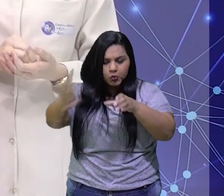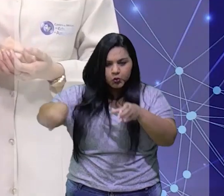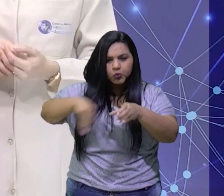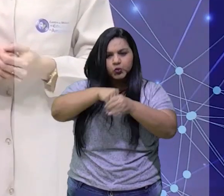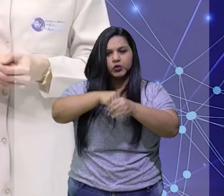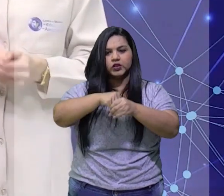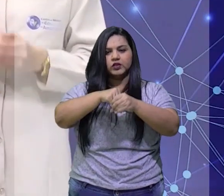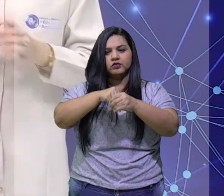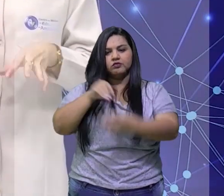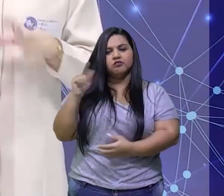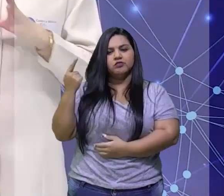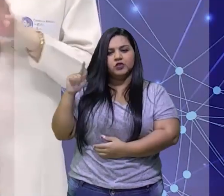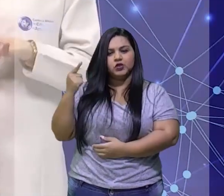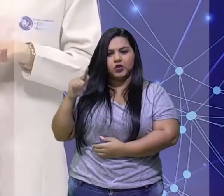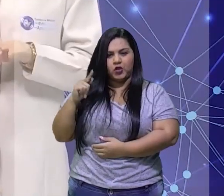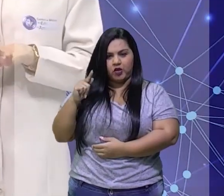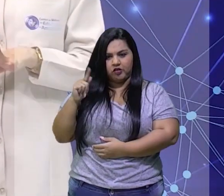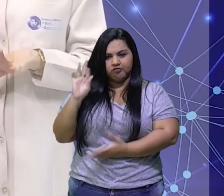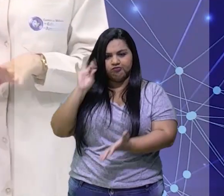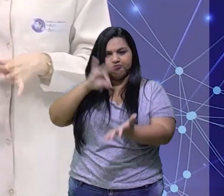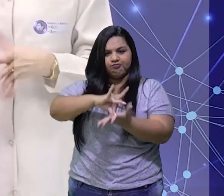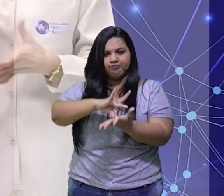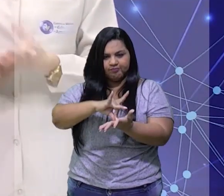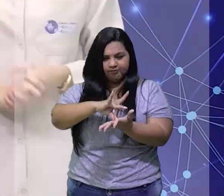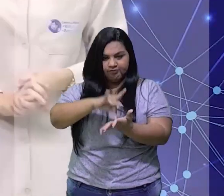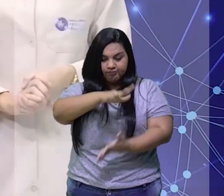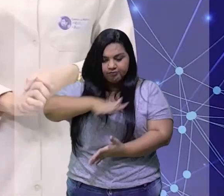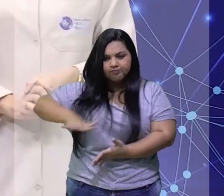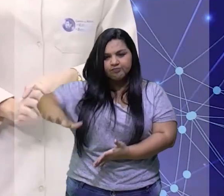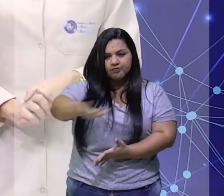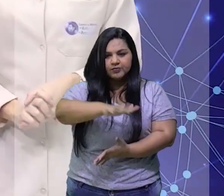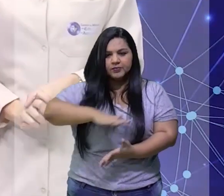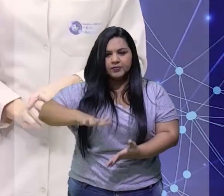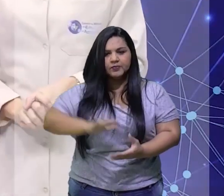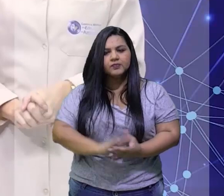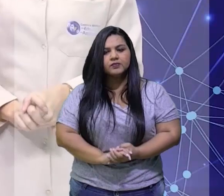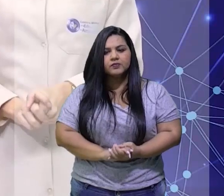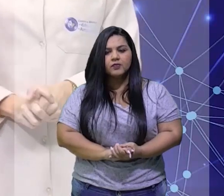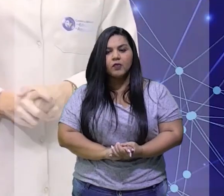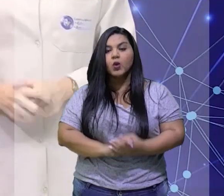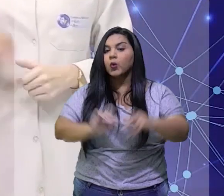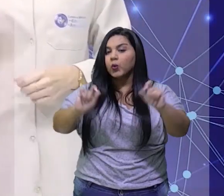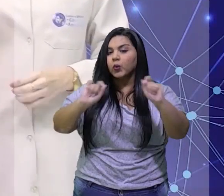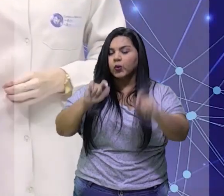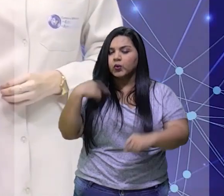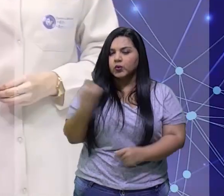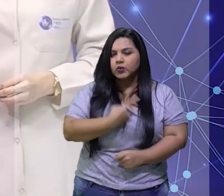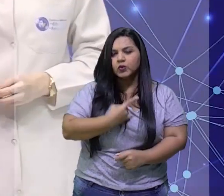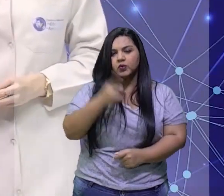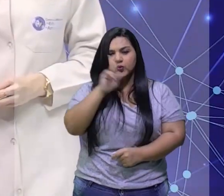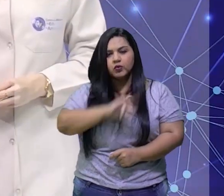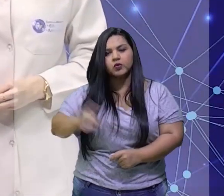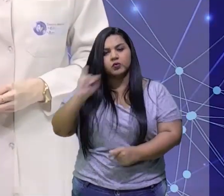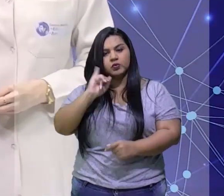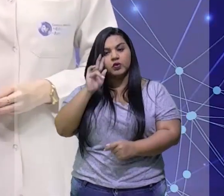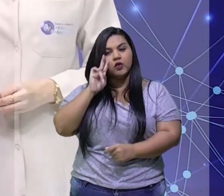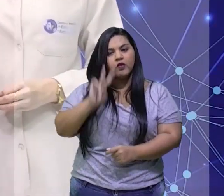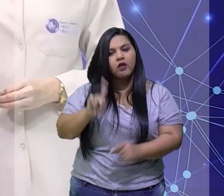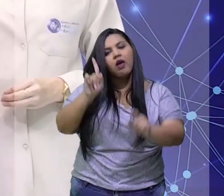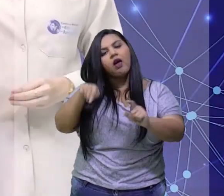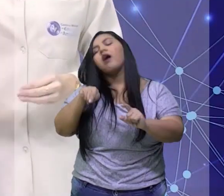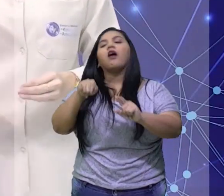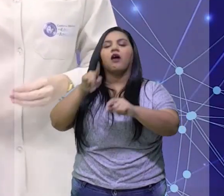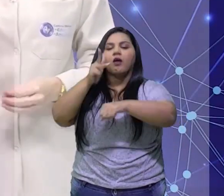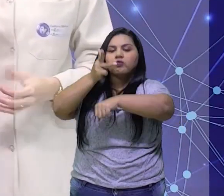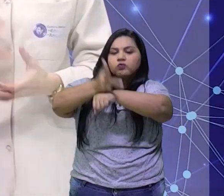essas informações ali de um determinado espaço. Agora, a gente vai ver aí um vídeo. Nesse vídeo, a gente tem